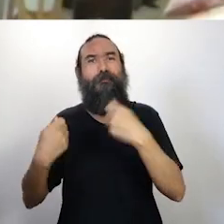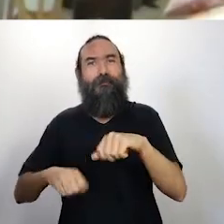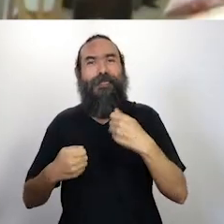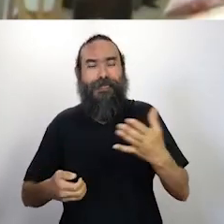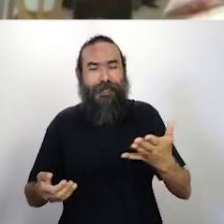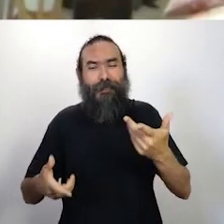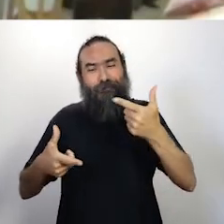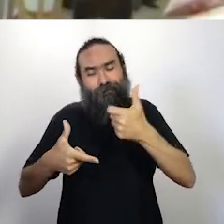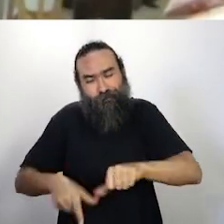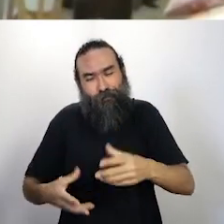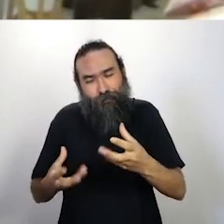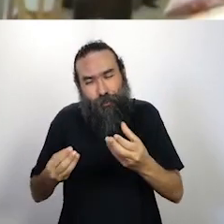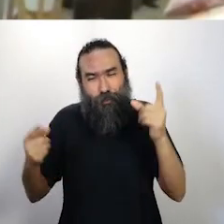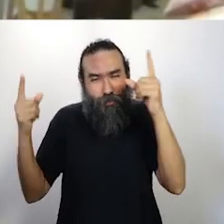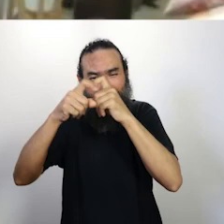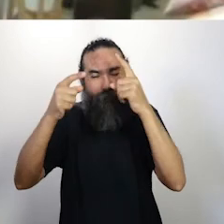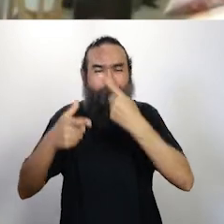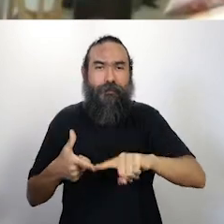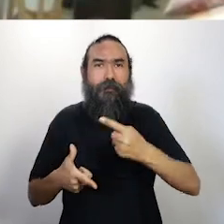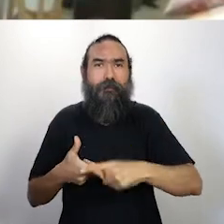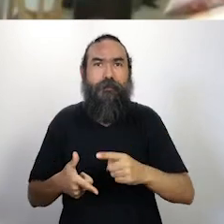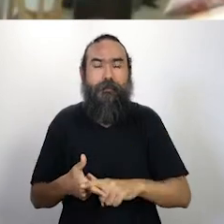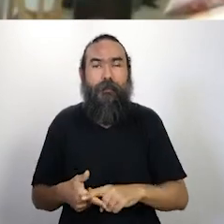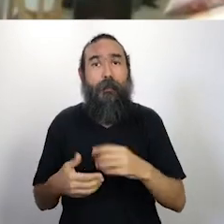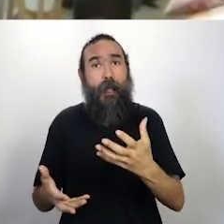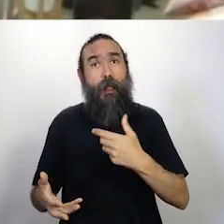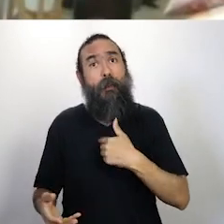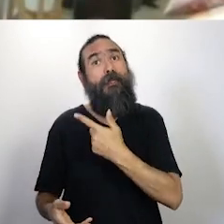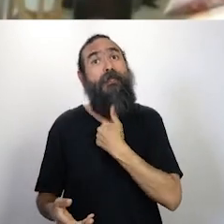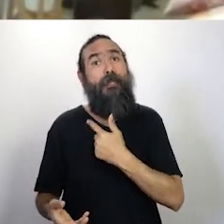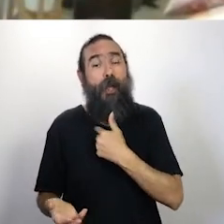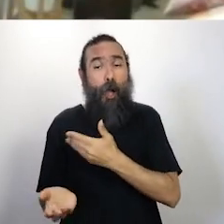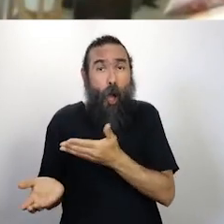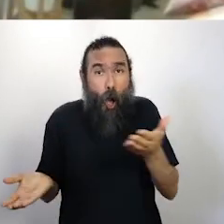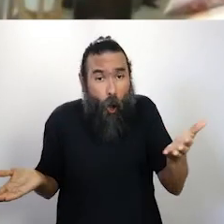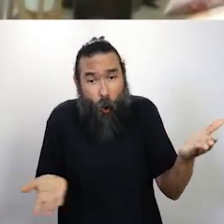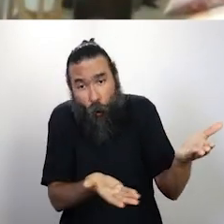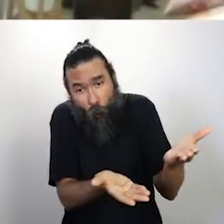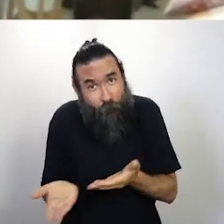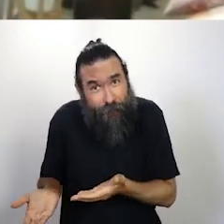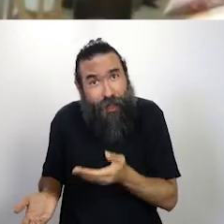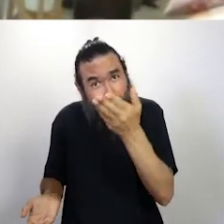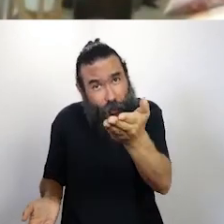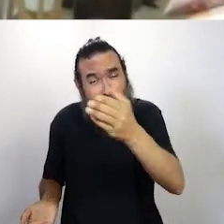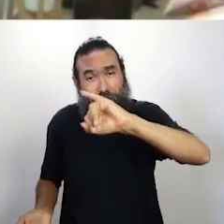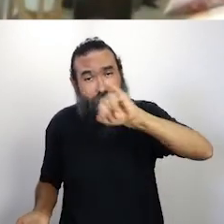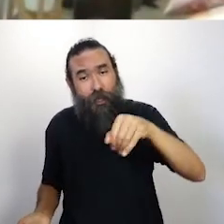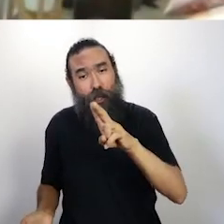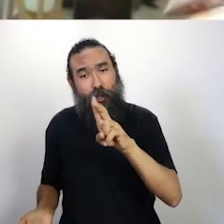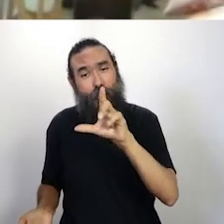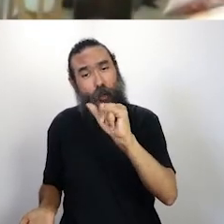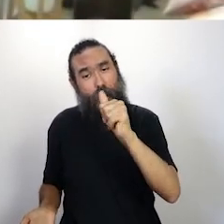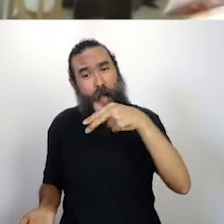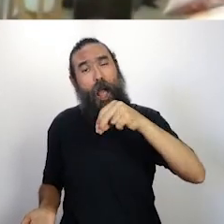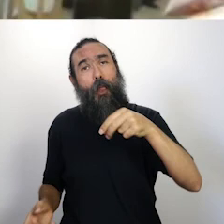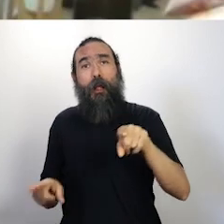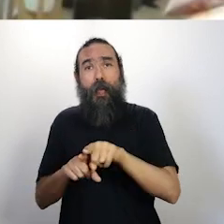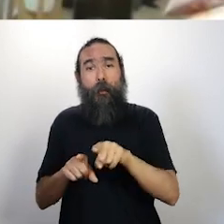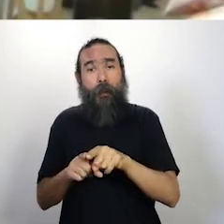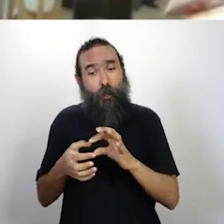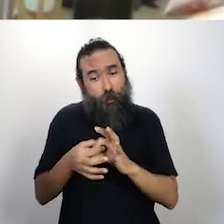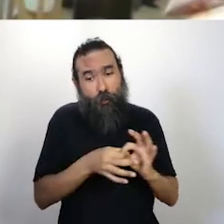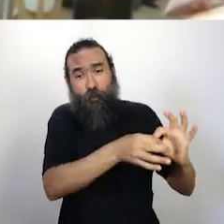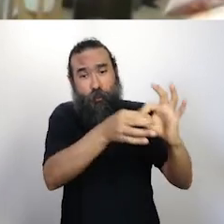eu queria também convidar você Juliano e todo o grupo de vocês também para poder entrar nesse circuito nessa